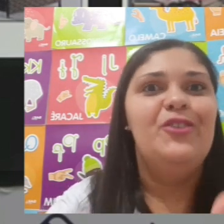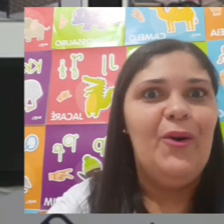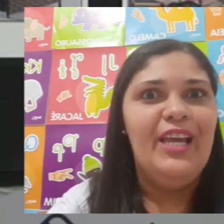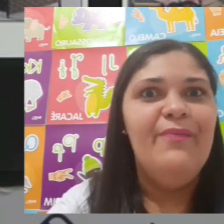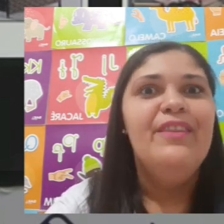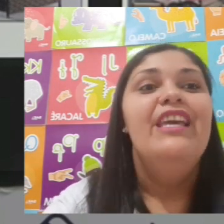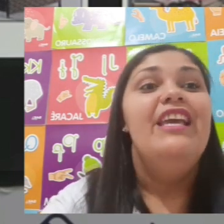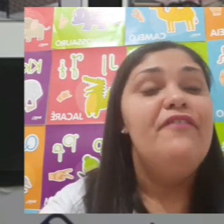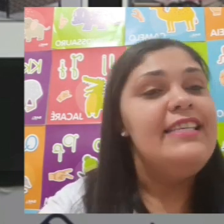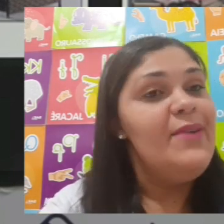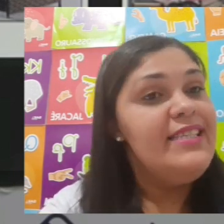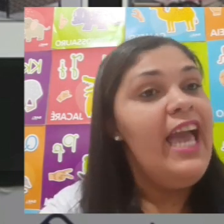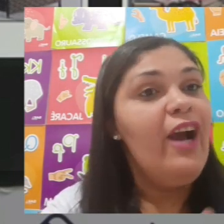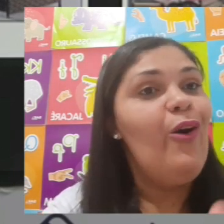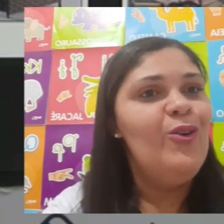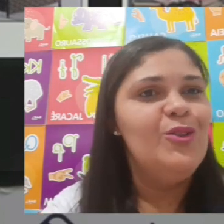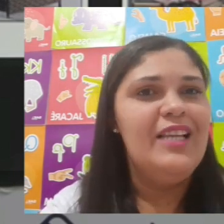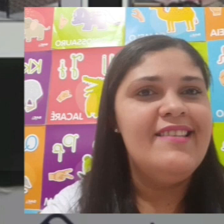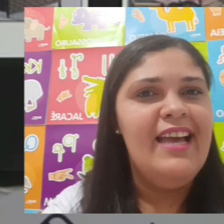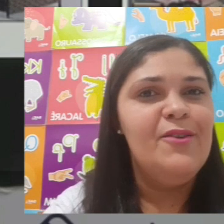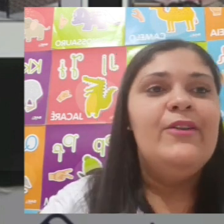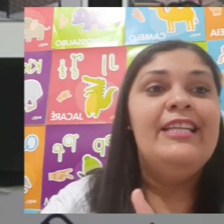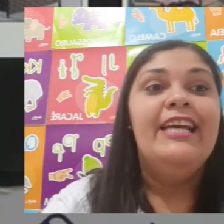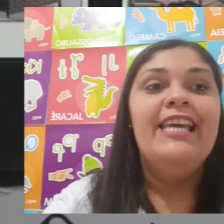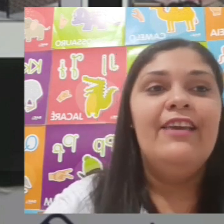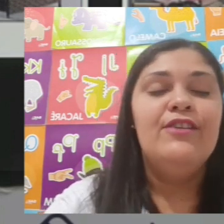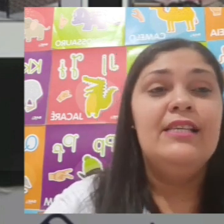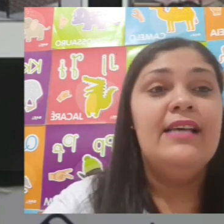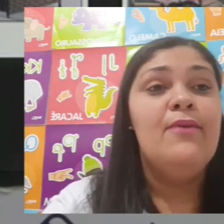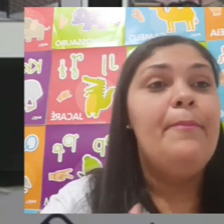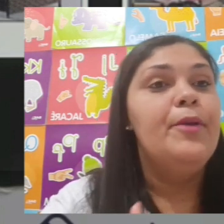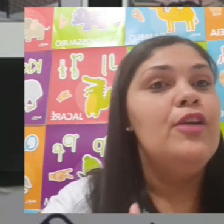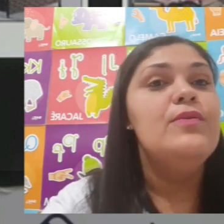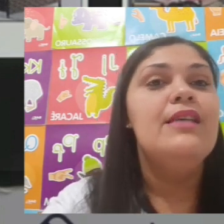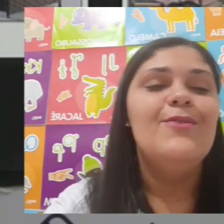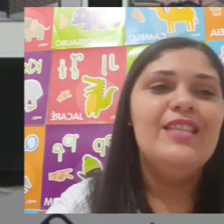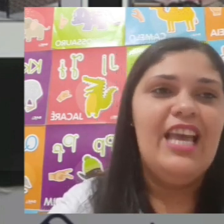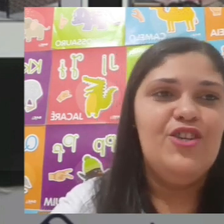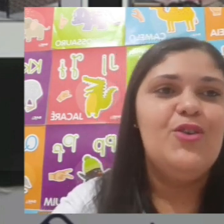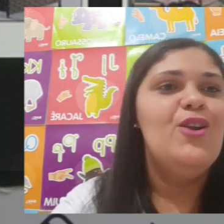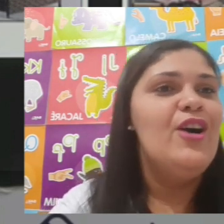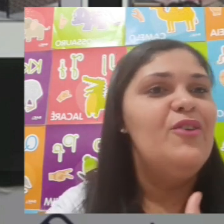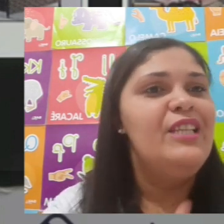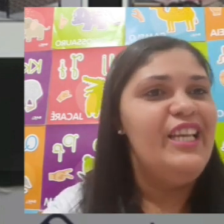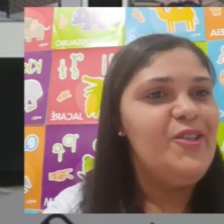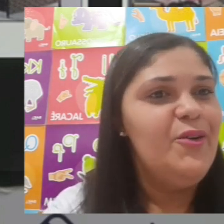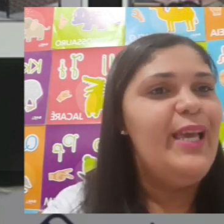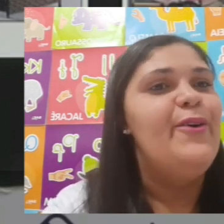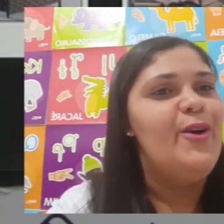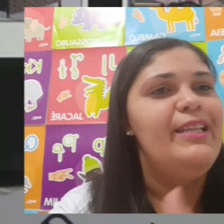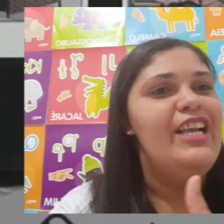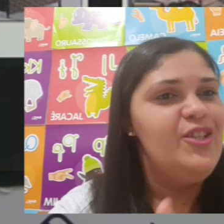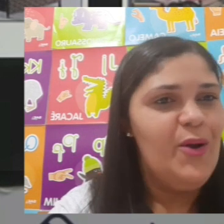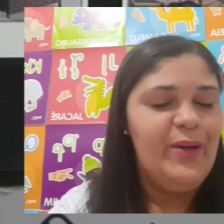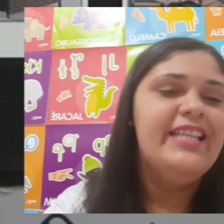da história, e façam esse reconto, tá certo? Então a tia quer que vocês façam a produção do texto. Coloca o título,